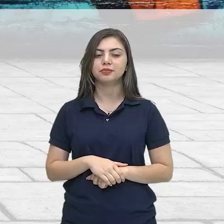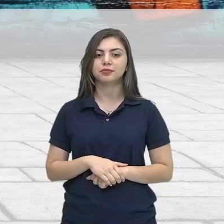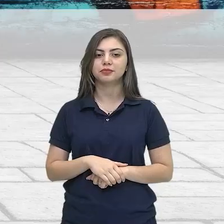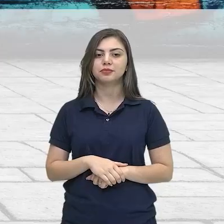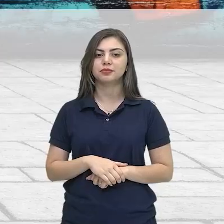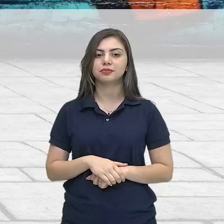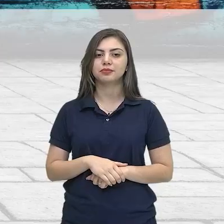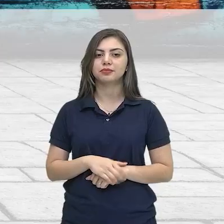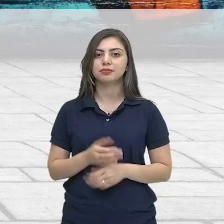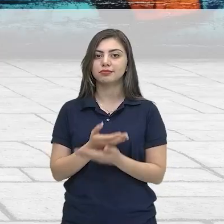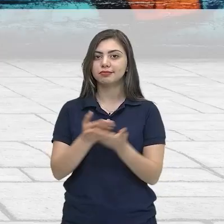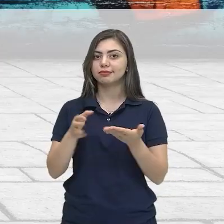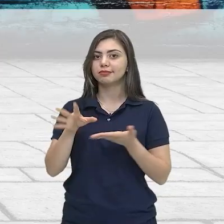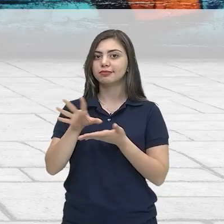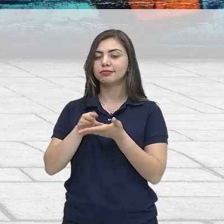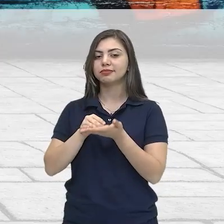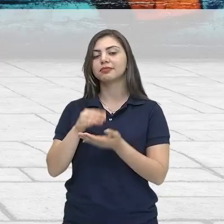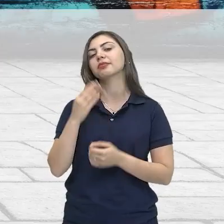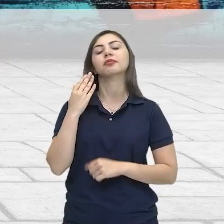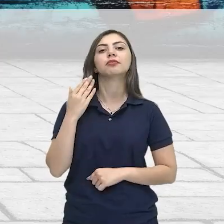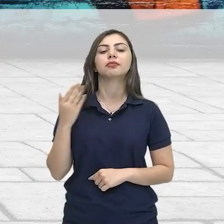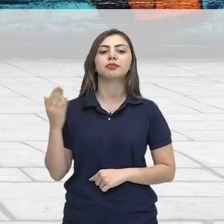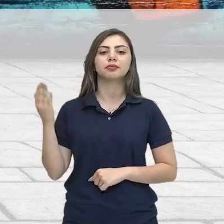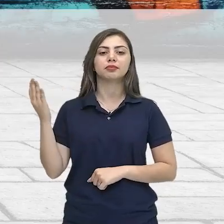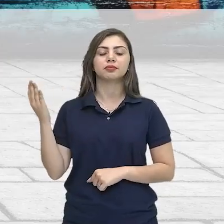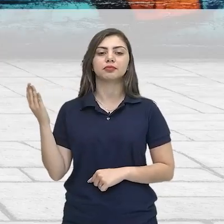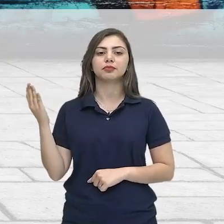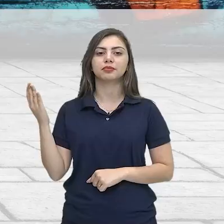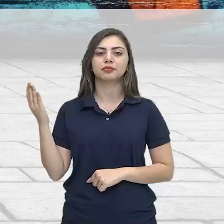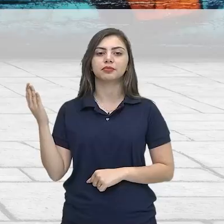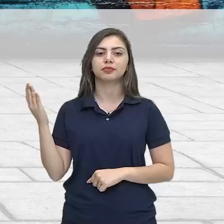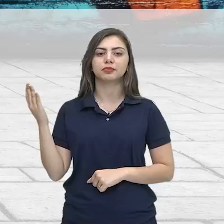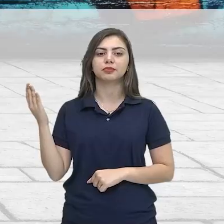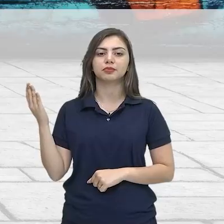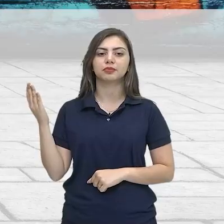Perna direita. 6, 7, 8.